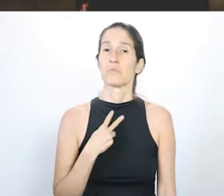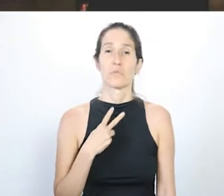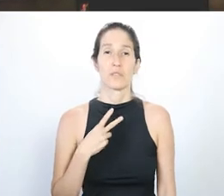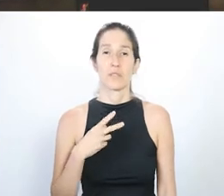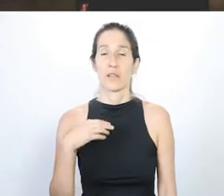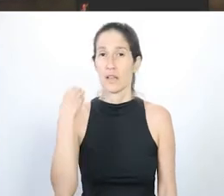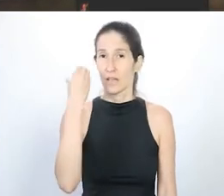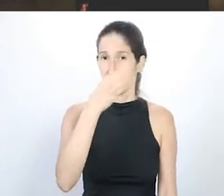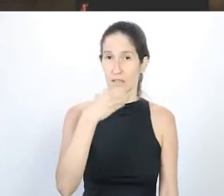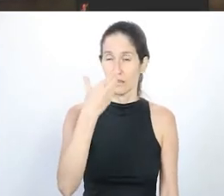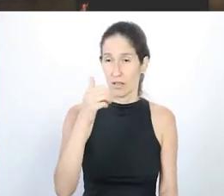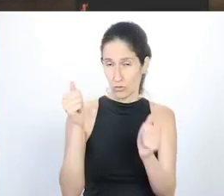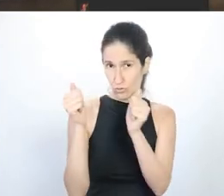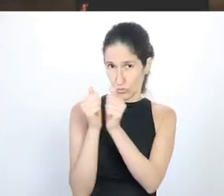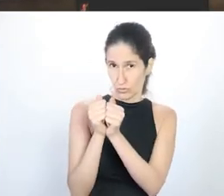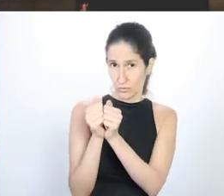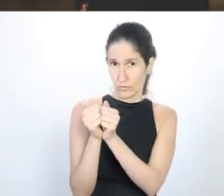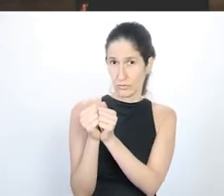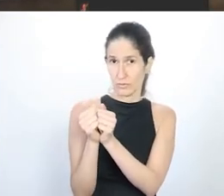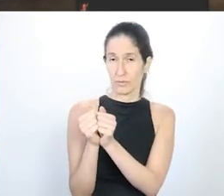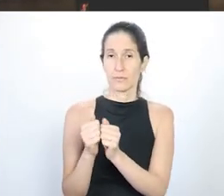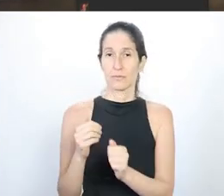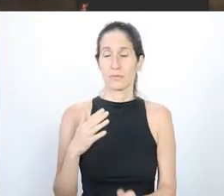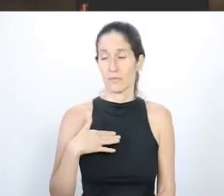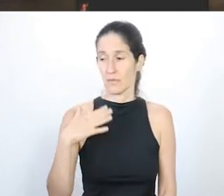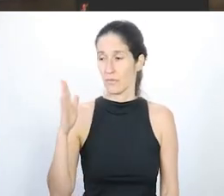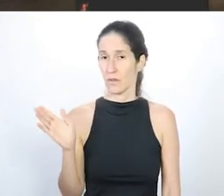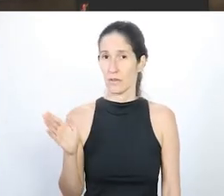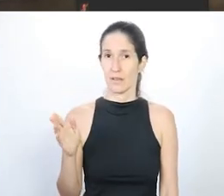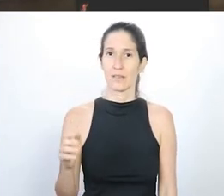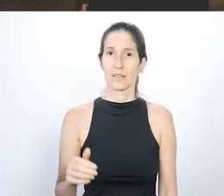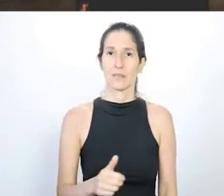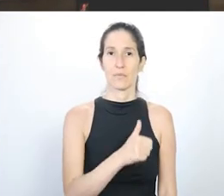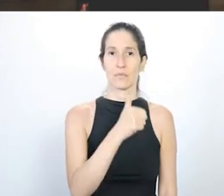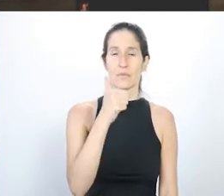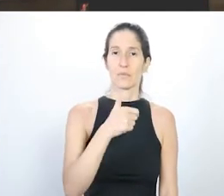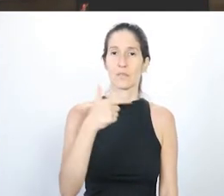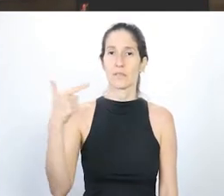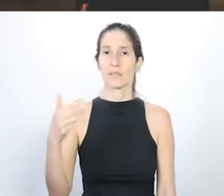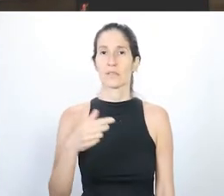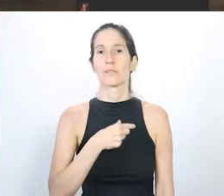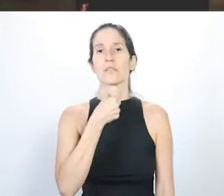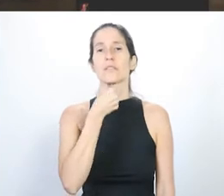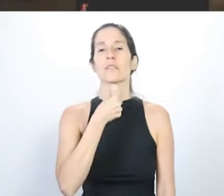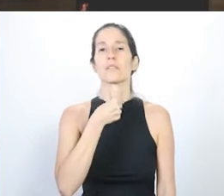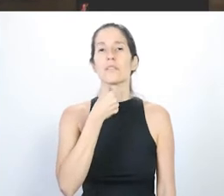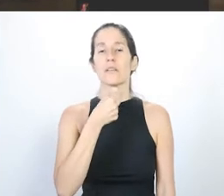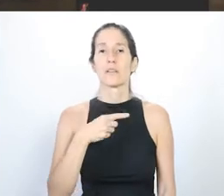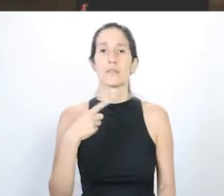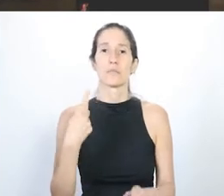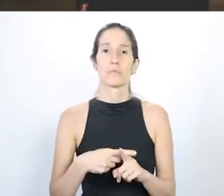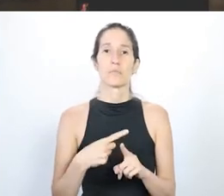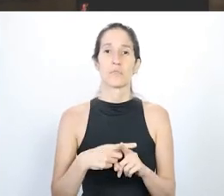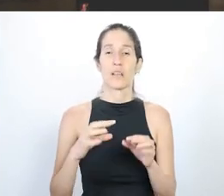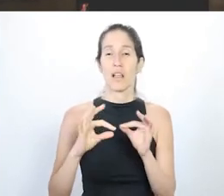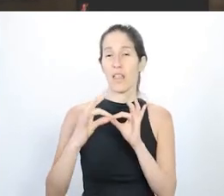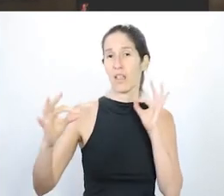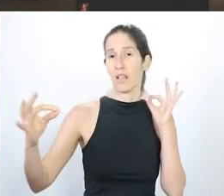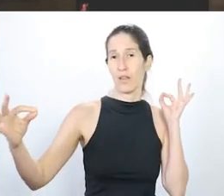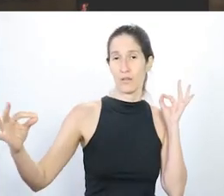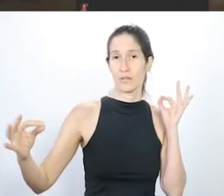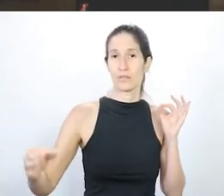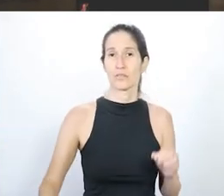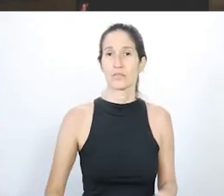né? Cantar fazendo primeira e segunda voz, porque desencontra pela distância ou pela o